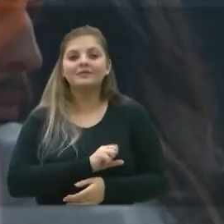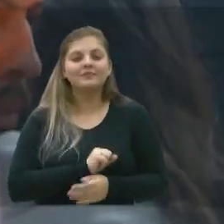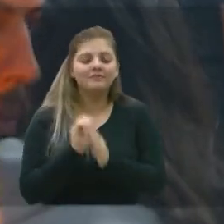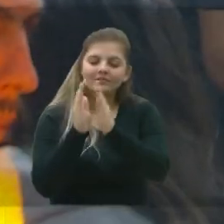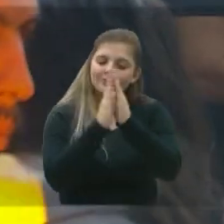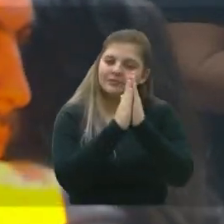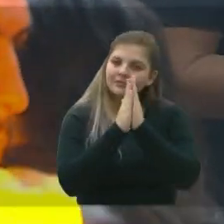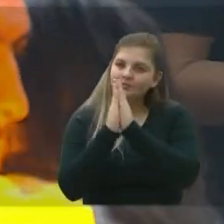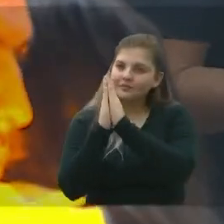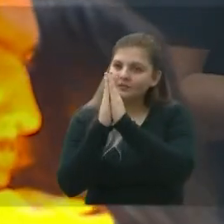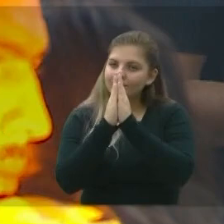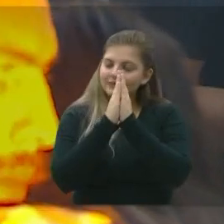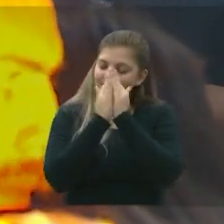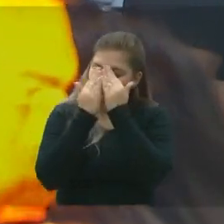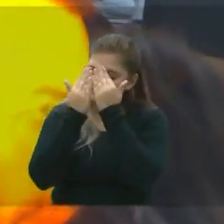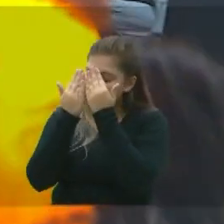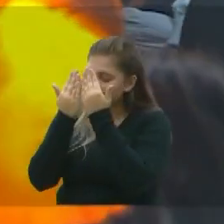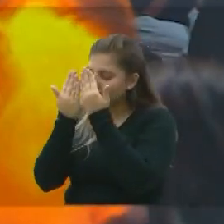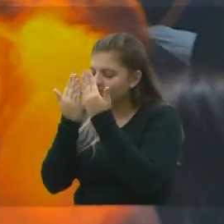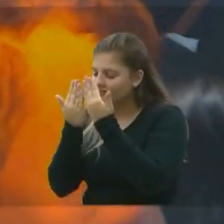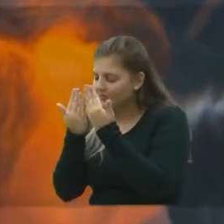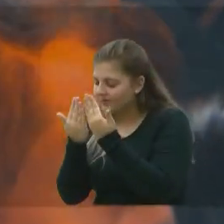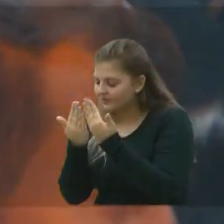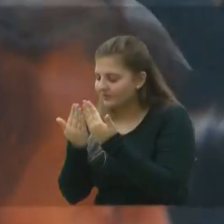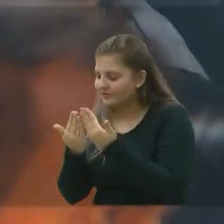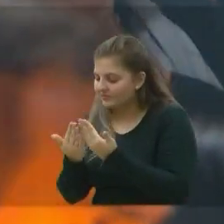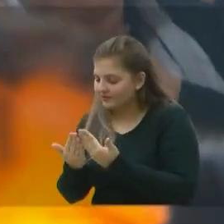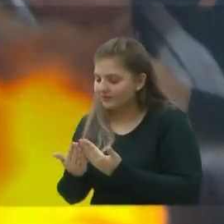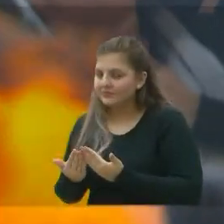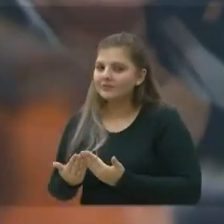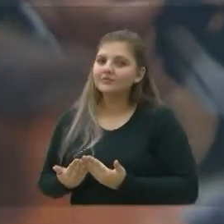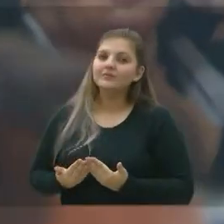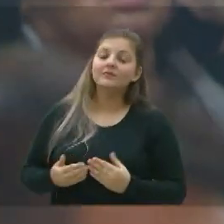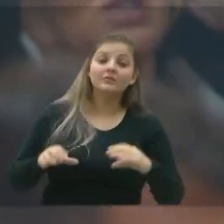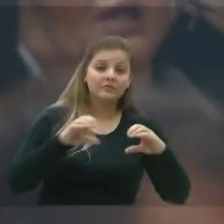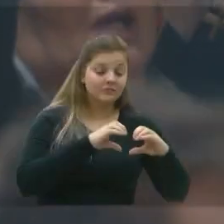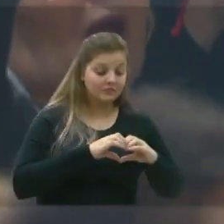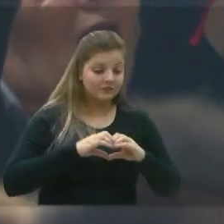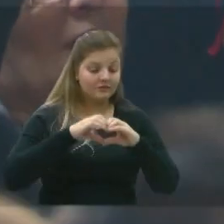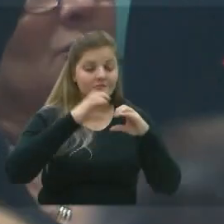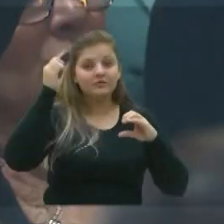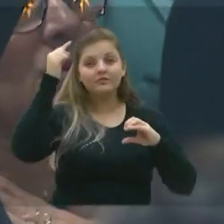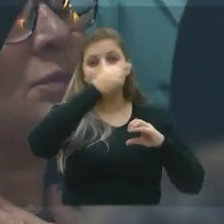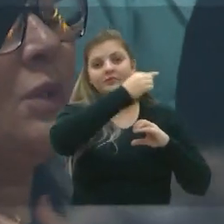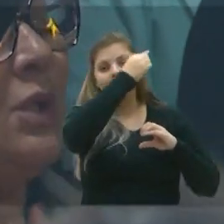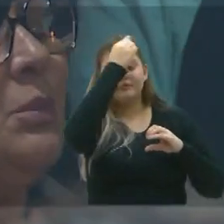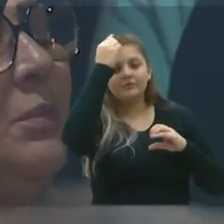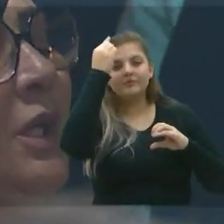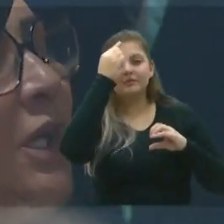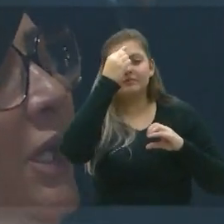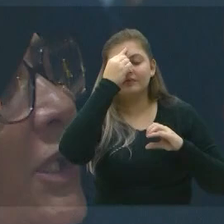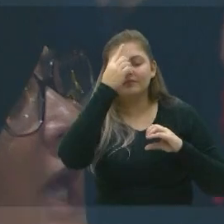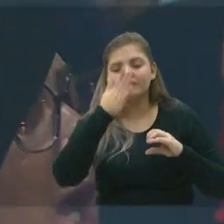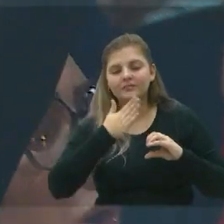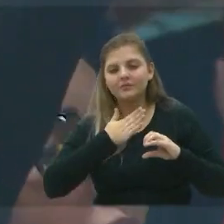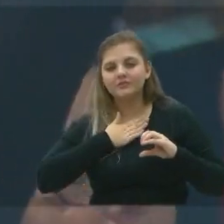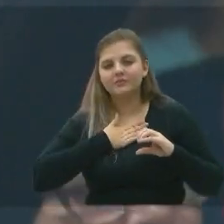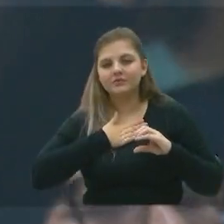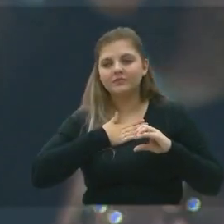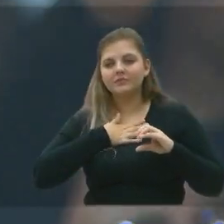te adorando estou. Coração sagrado,